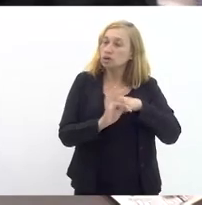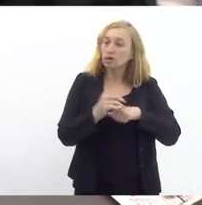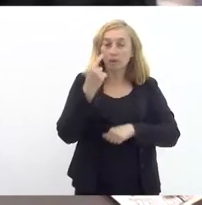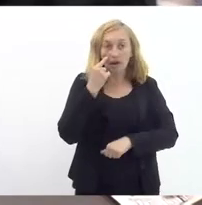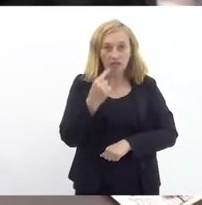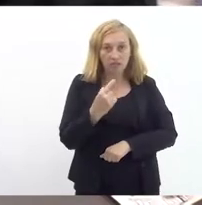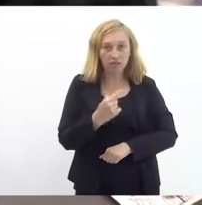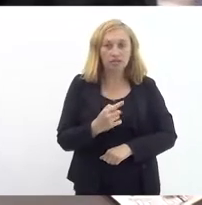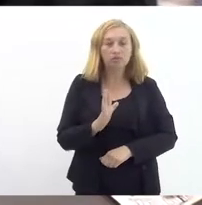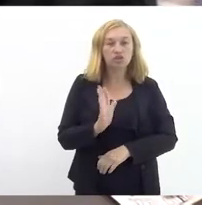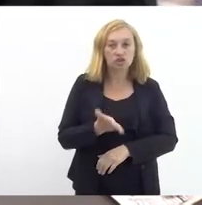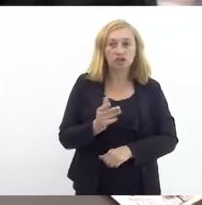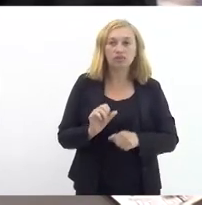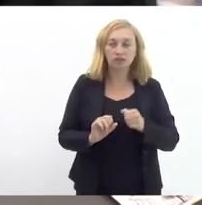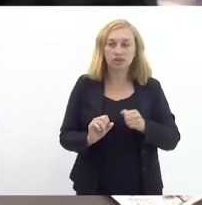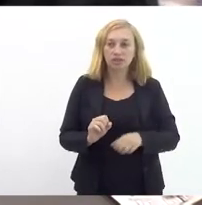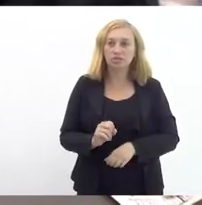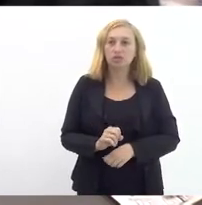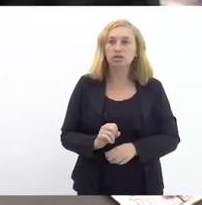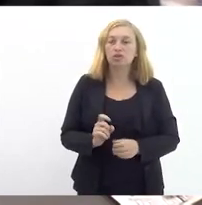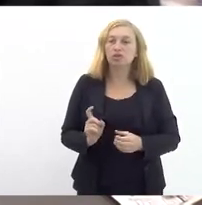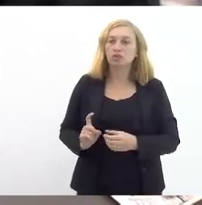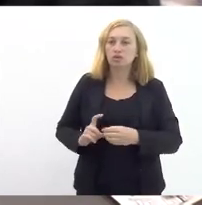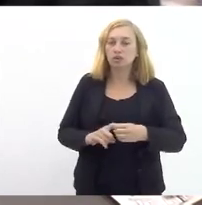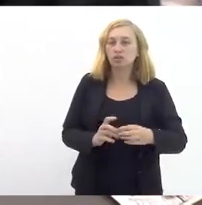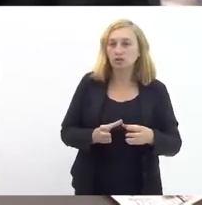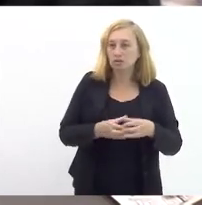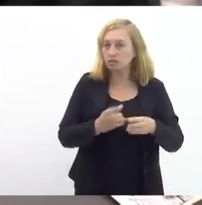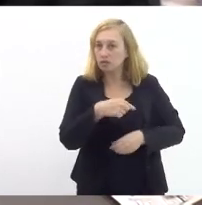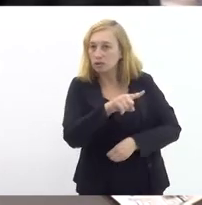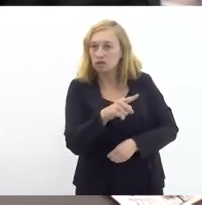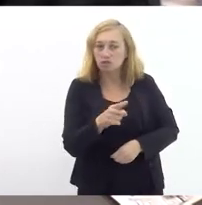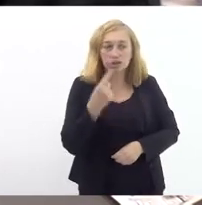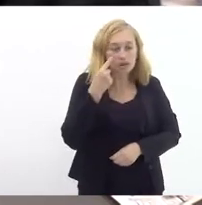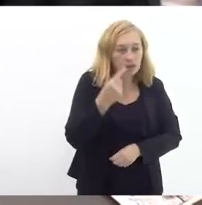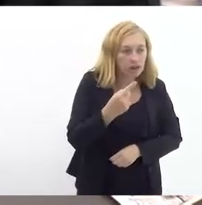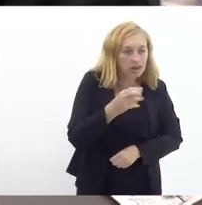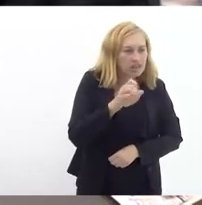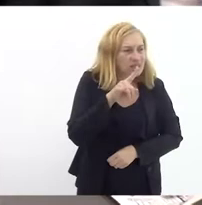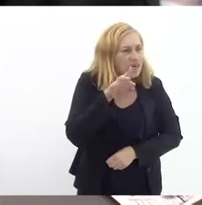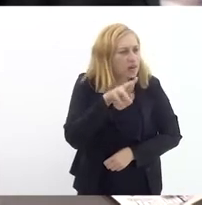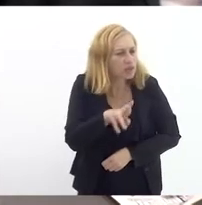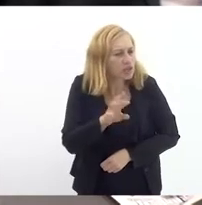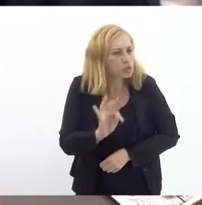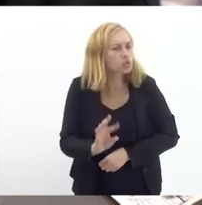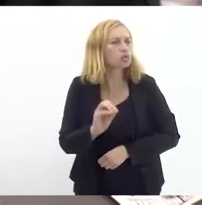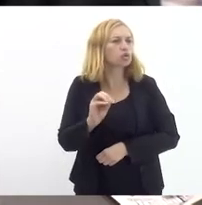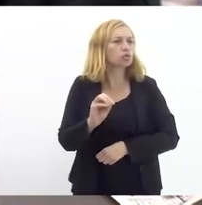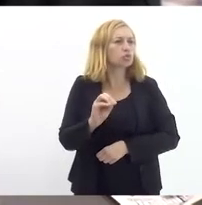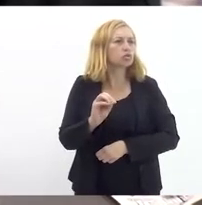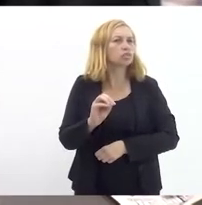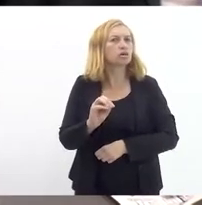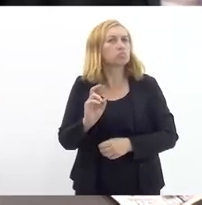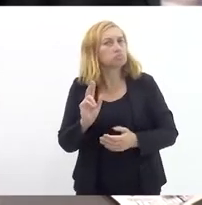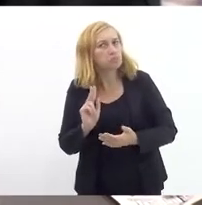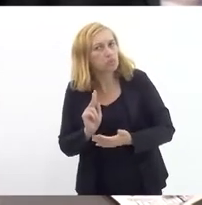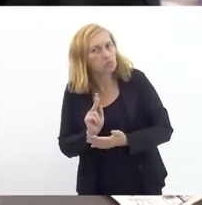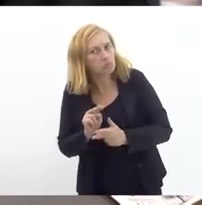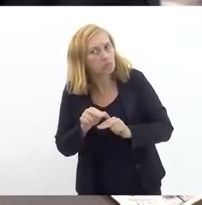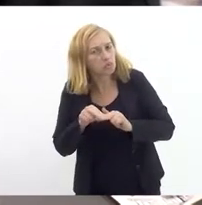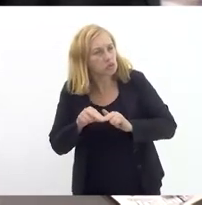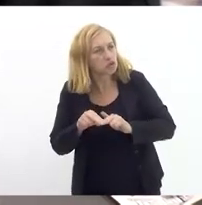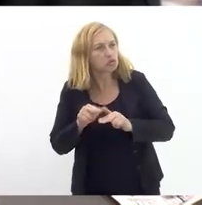identificar, e como já fizemos isso através do convênio. Chegamos lá, ó, esse descarrilhamento ele foi decorrente de